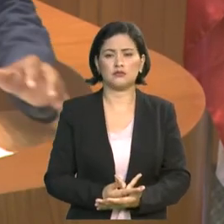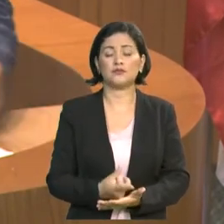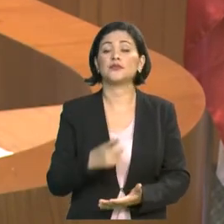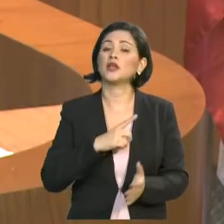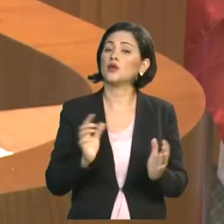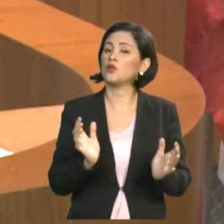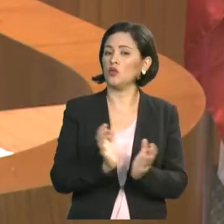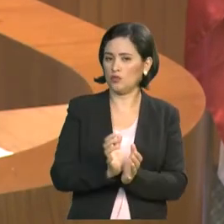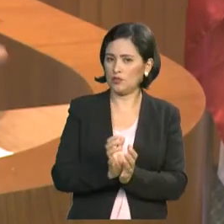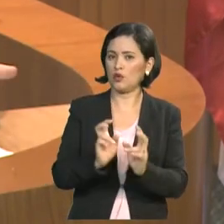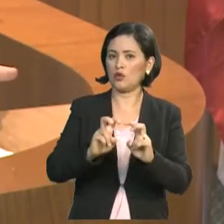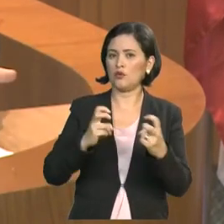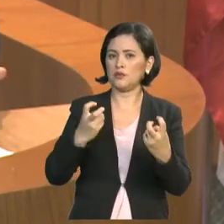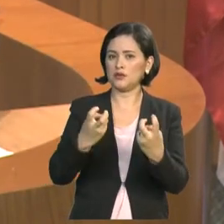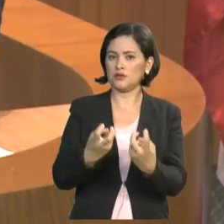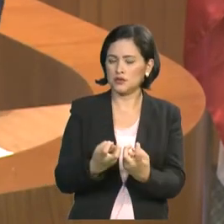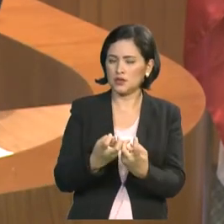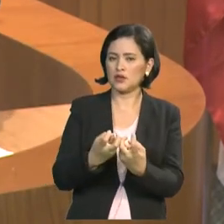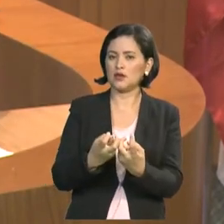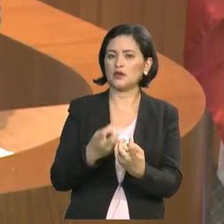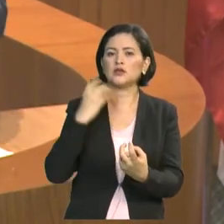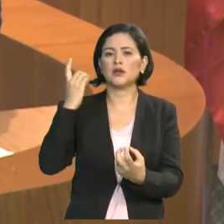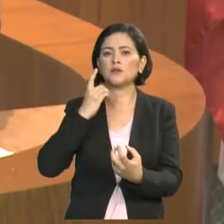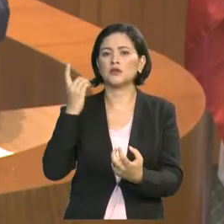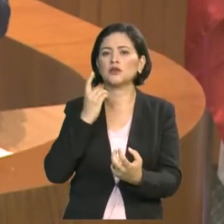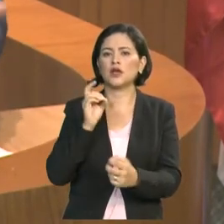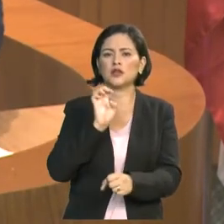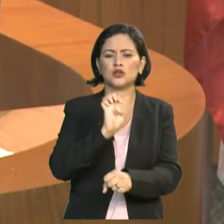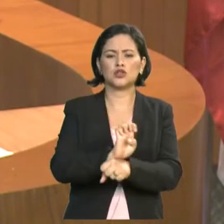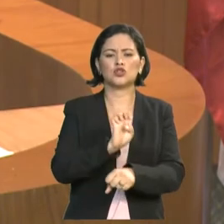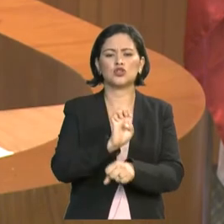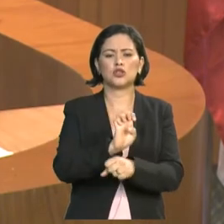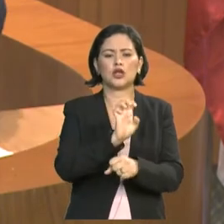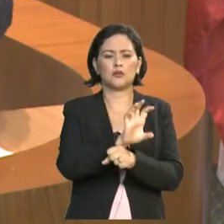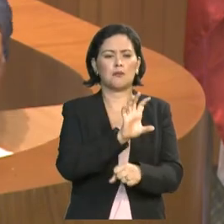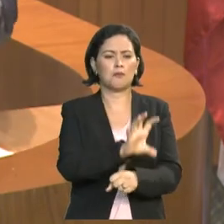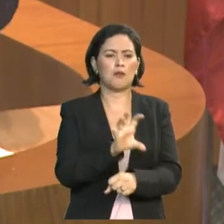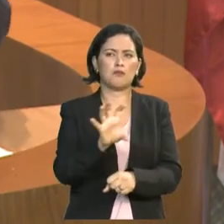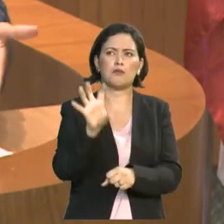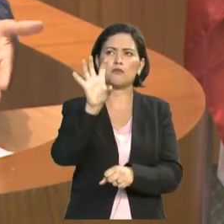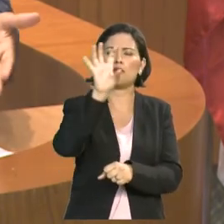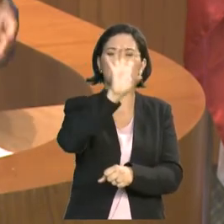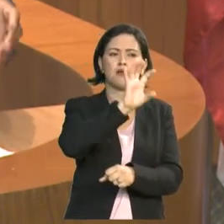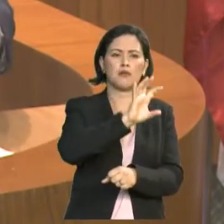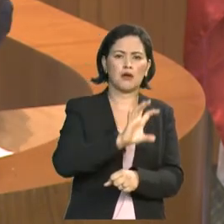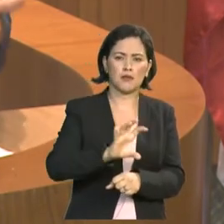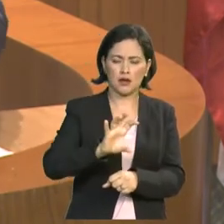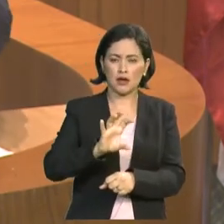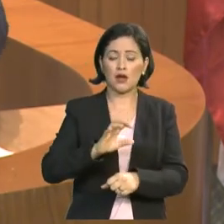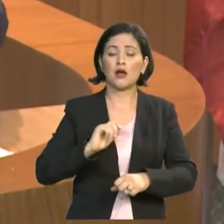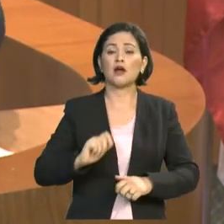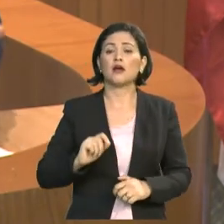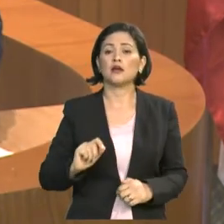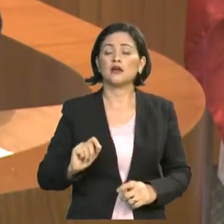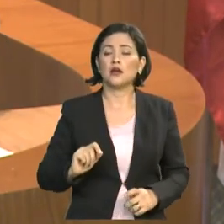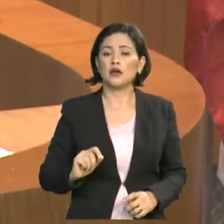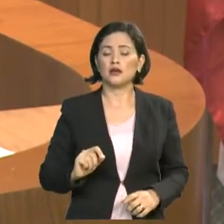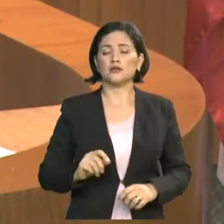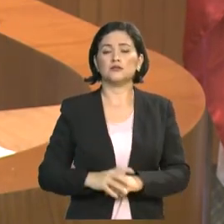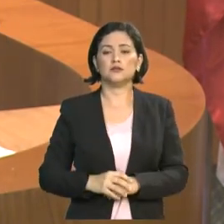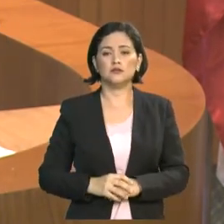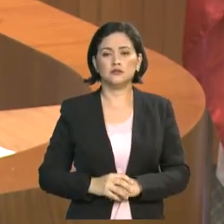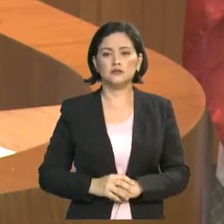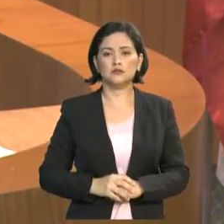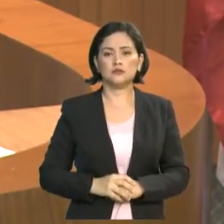Nordeste, deputados de todo o Nordeste, que tratamos sobre a situação dos respiradores, sobre as compras feitas pelo consórcio